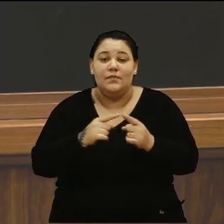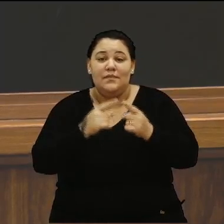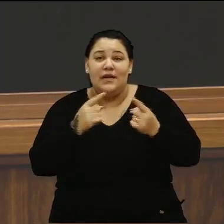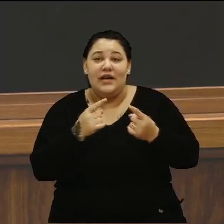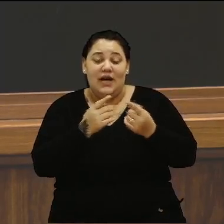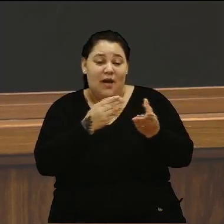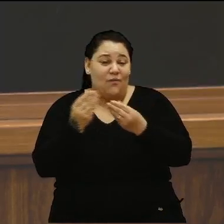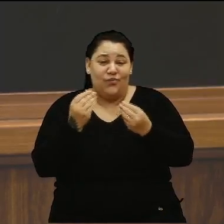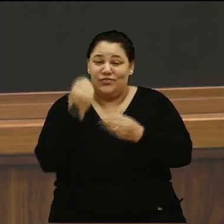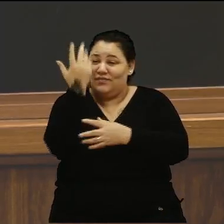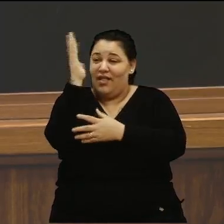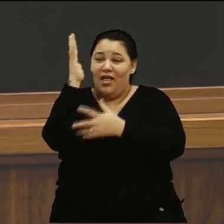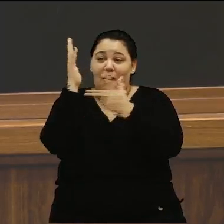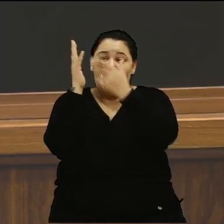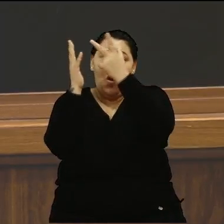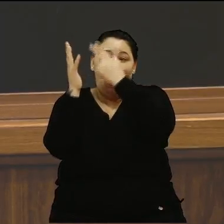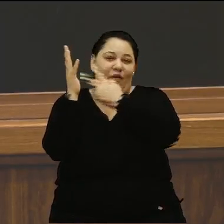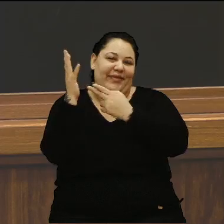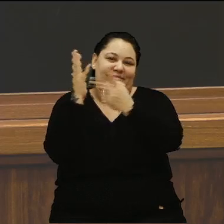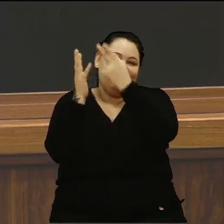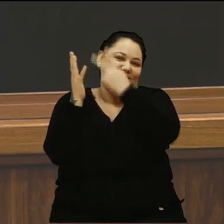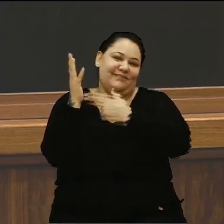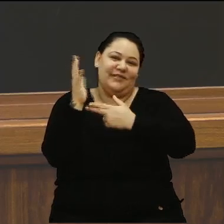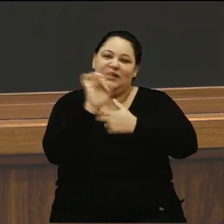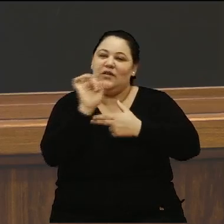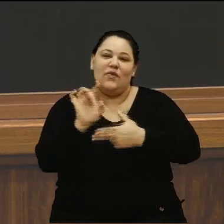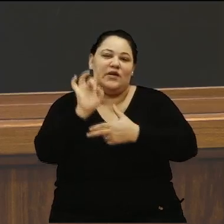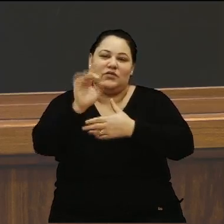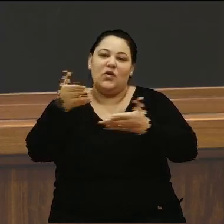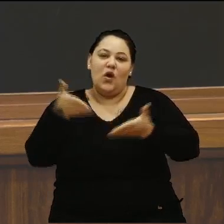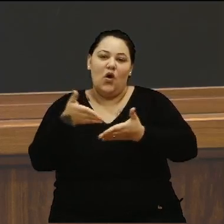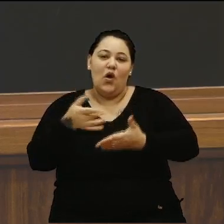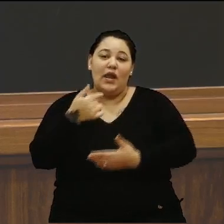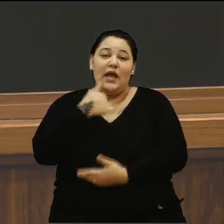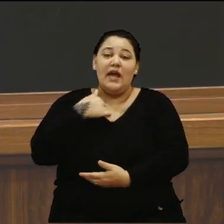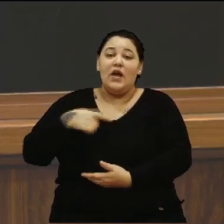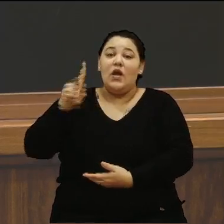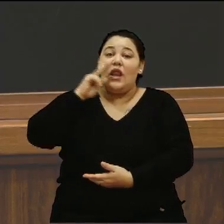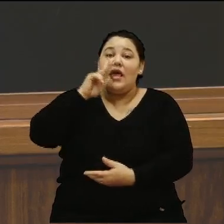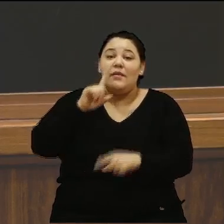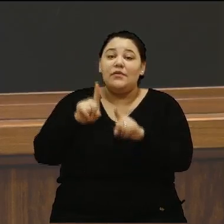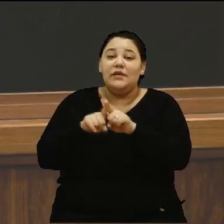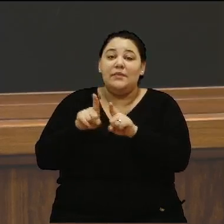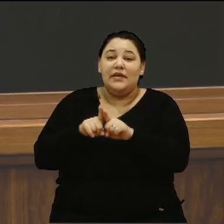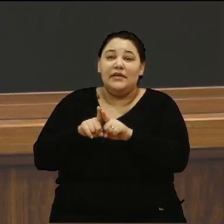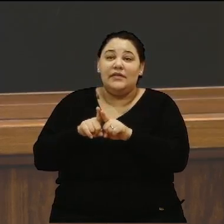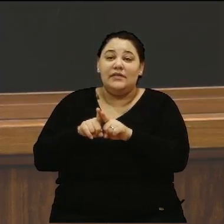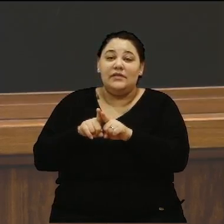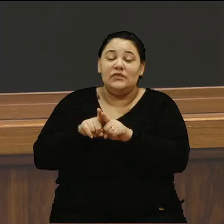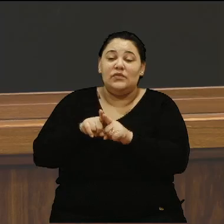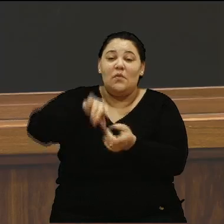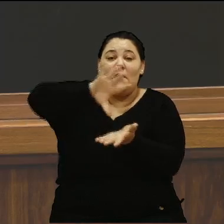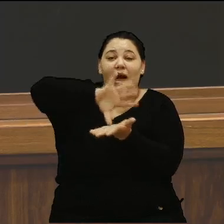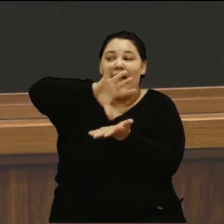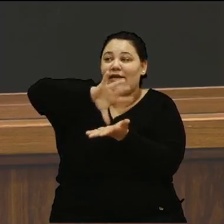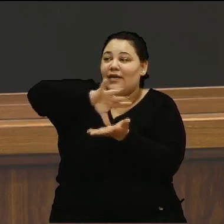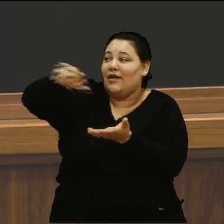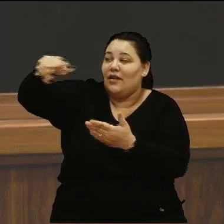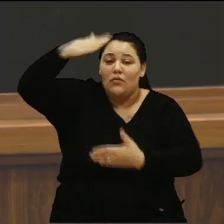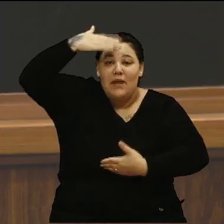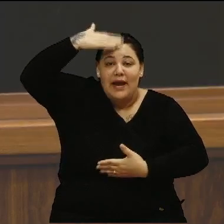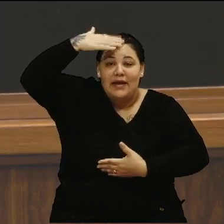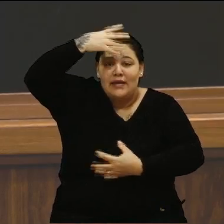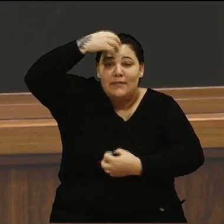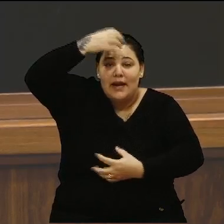muita poda de árvore, e não é só agora. Eu relembro a dos parques ali, dos macaquinhos aqui, o ano